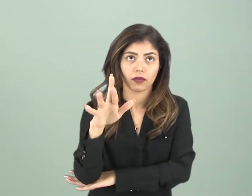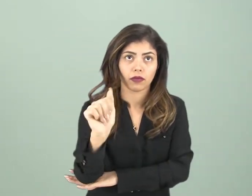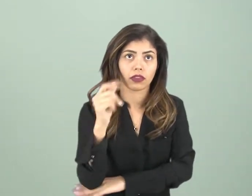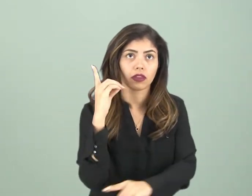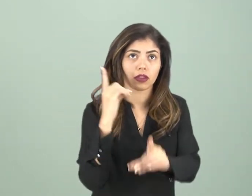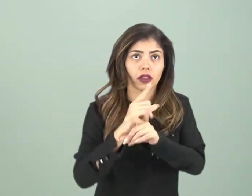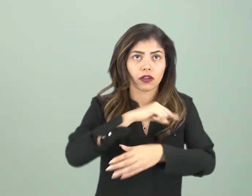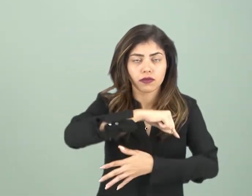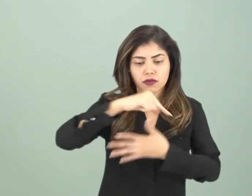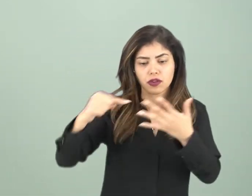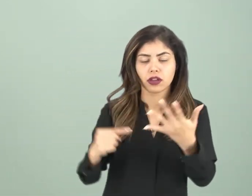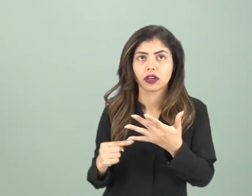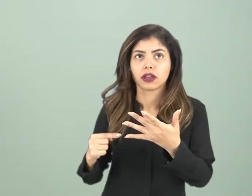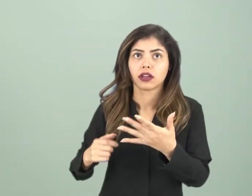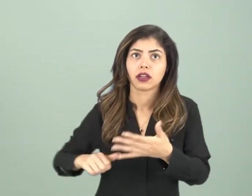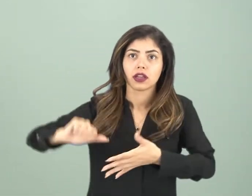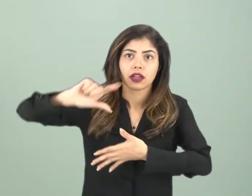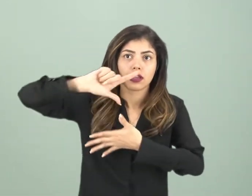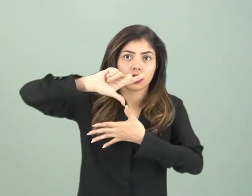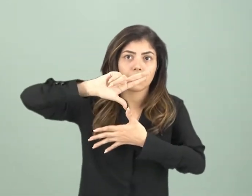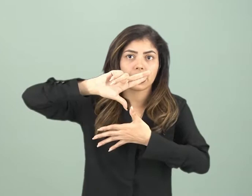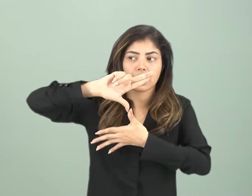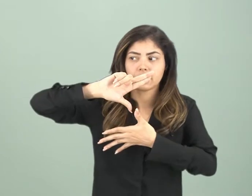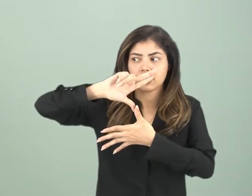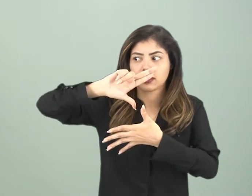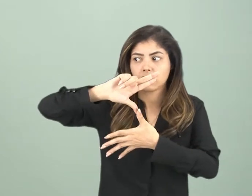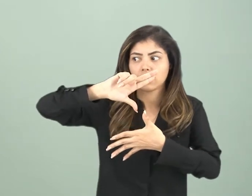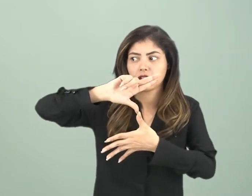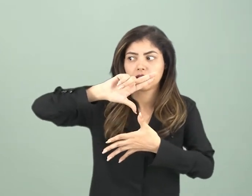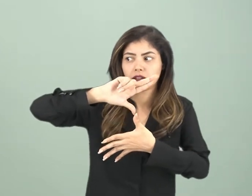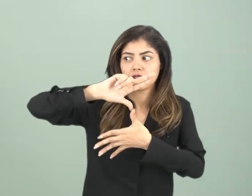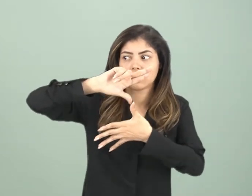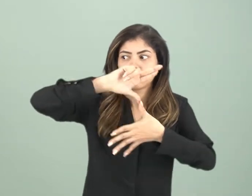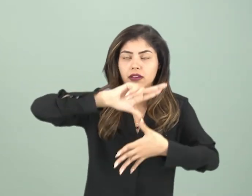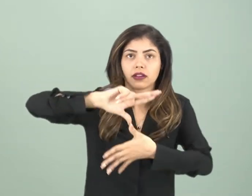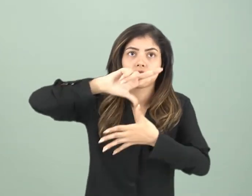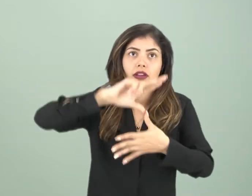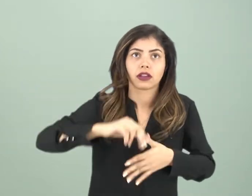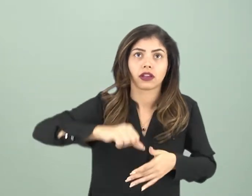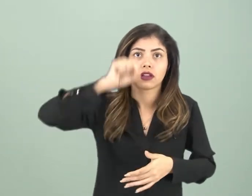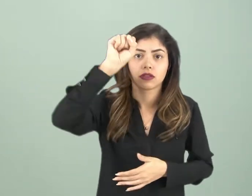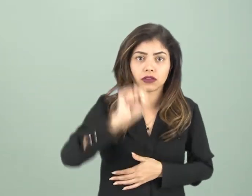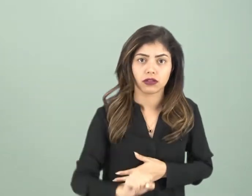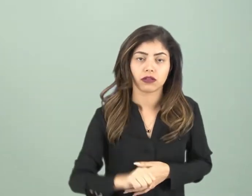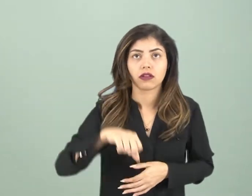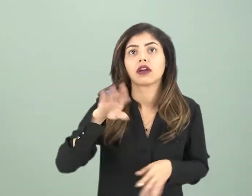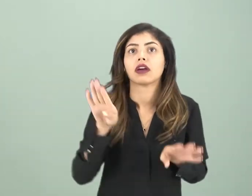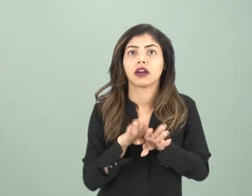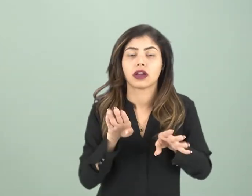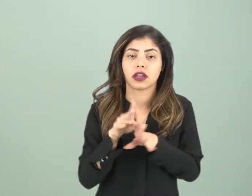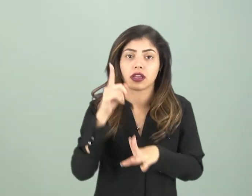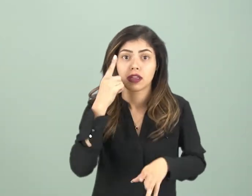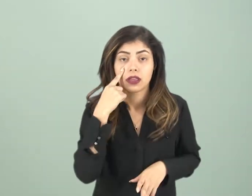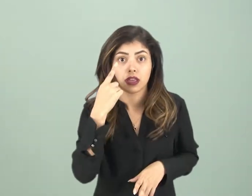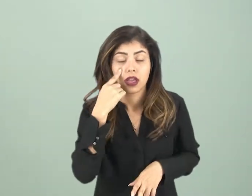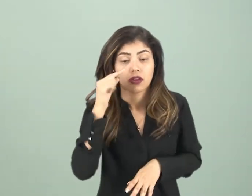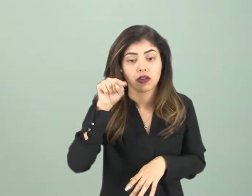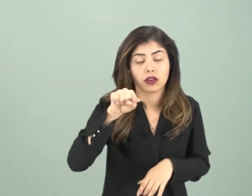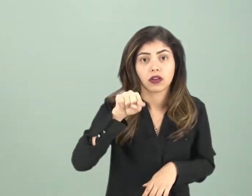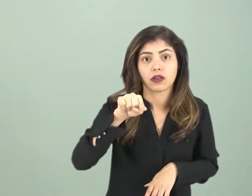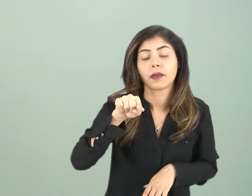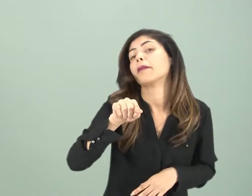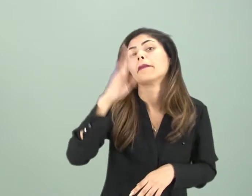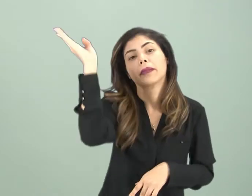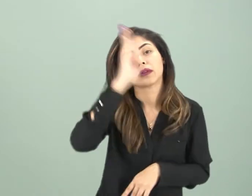Quando a gente fala de América Latina, é a parte da América Central e América do Sul, né? Sendo que no Brasil,